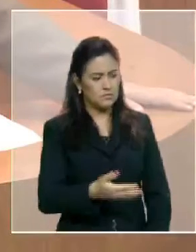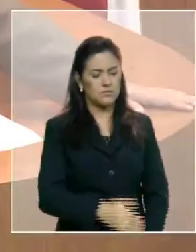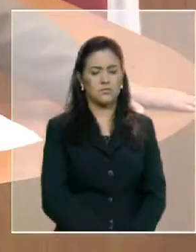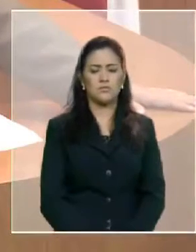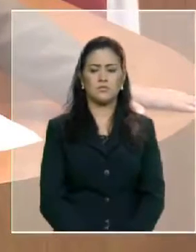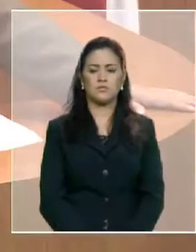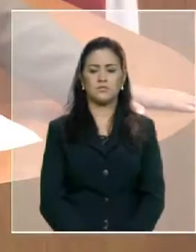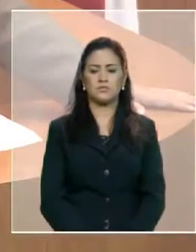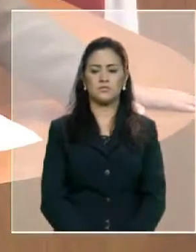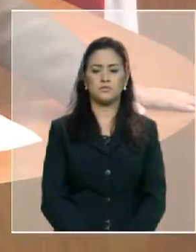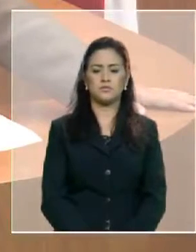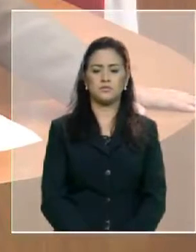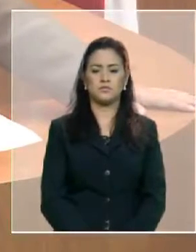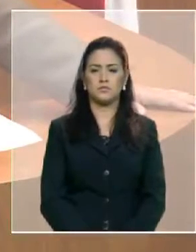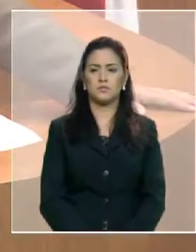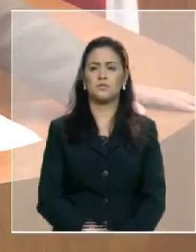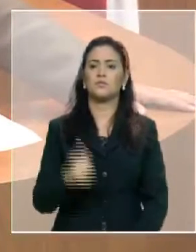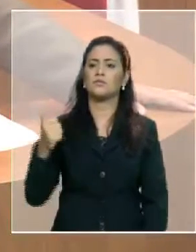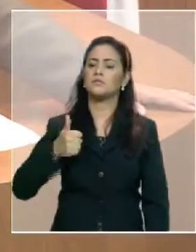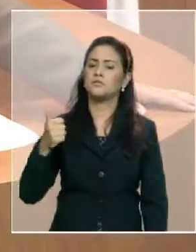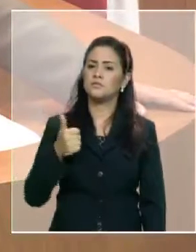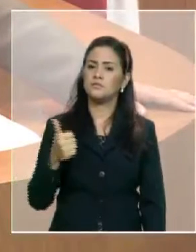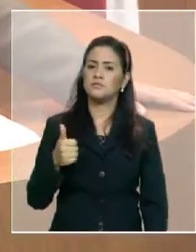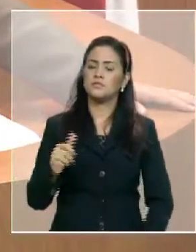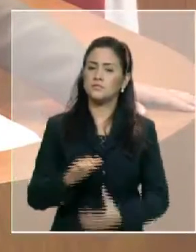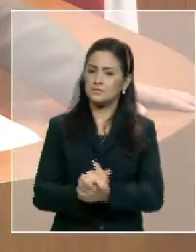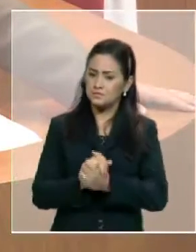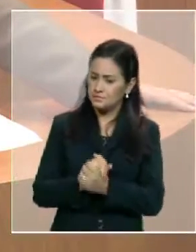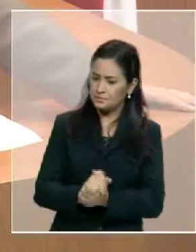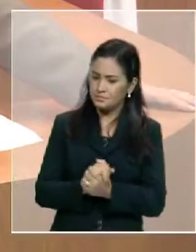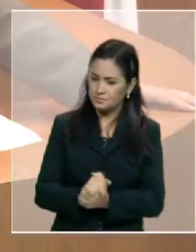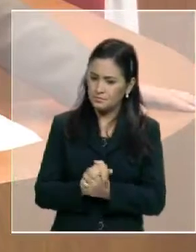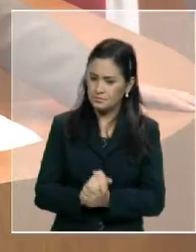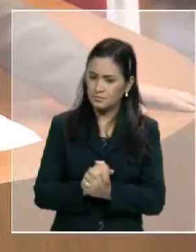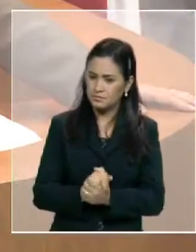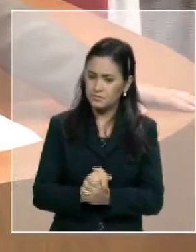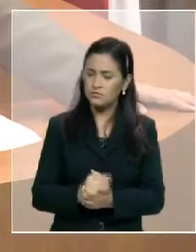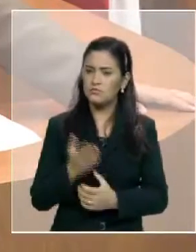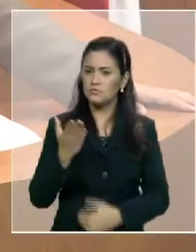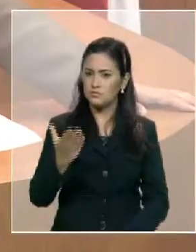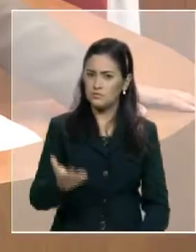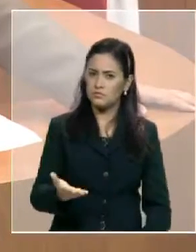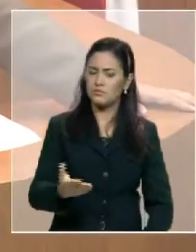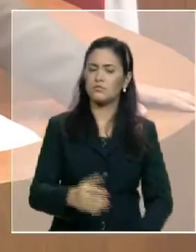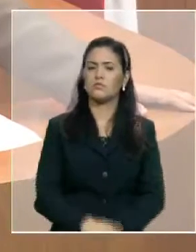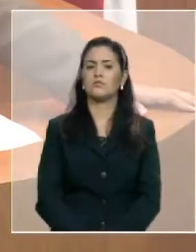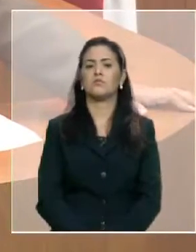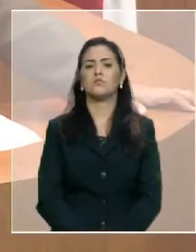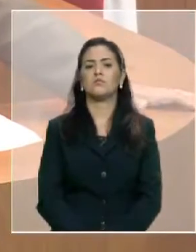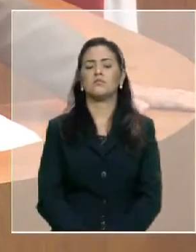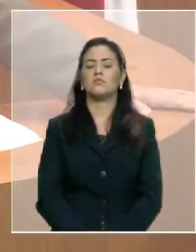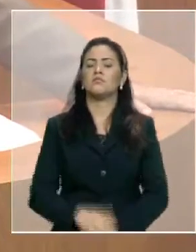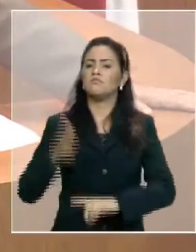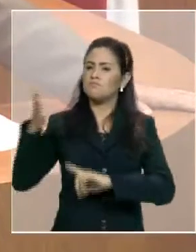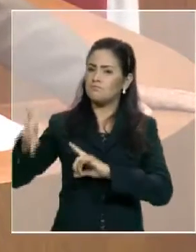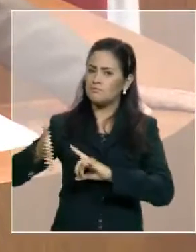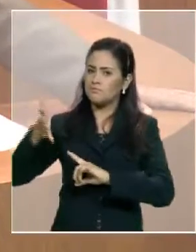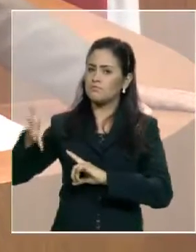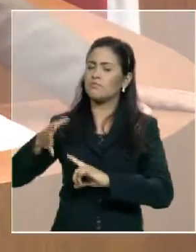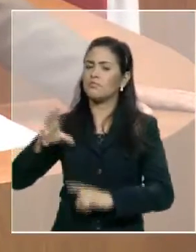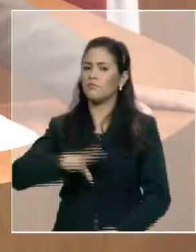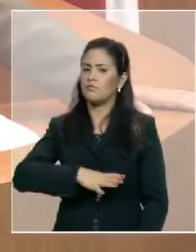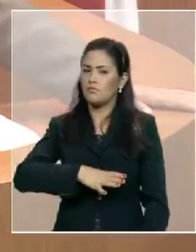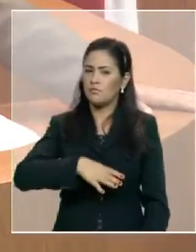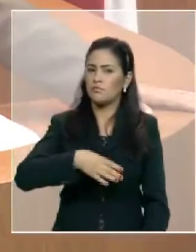Primeiramente, deputado Edilásio, gostaria de parabenizá-lo. Parabenizá-lo pela sua postura corajosa de ser